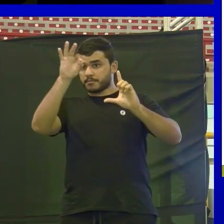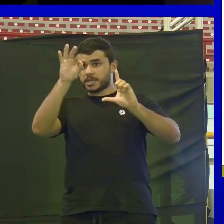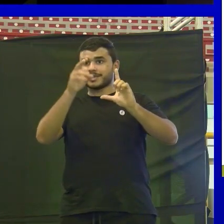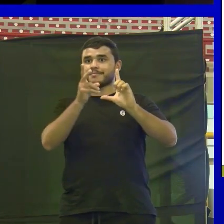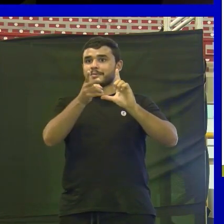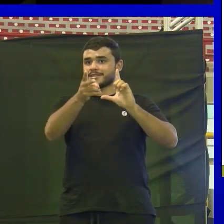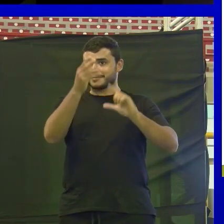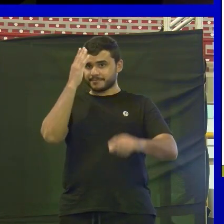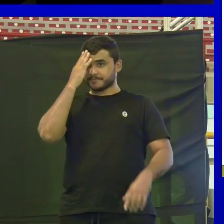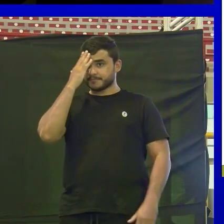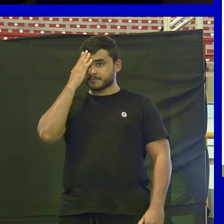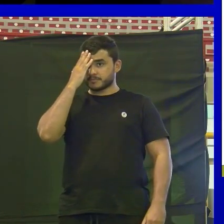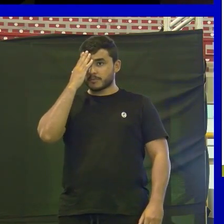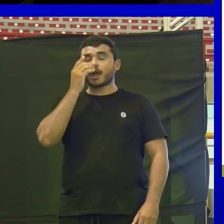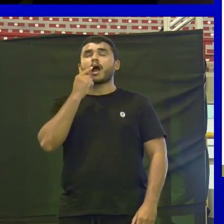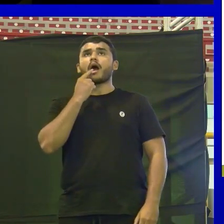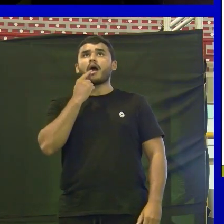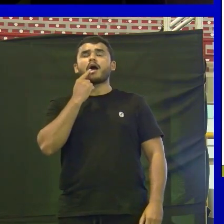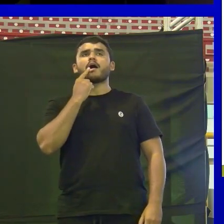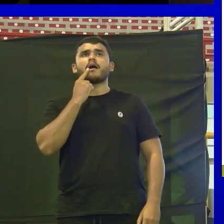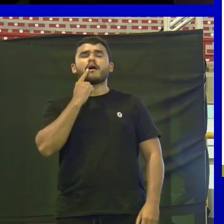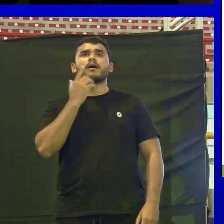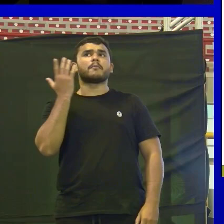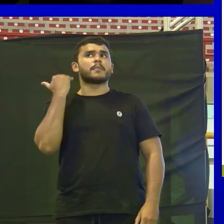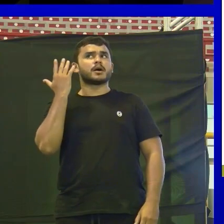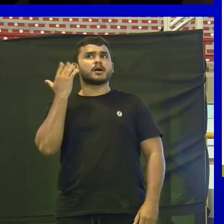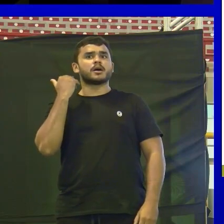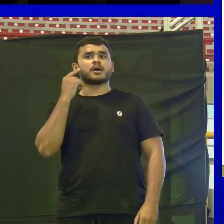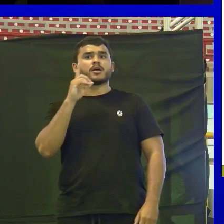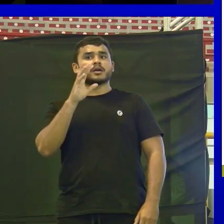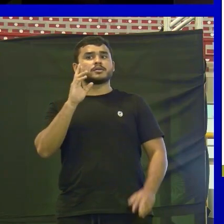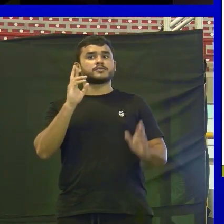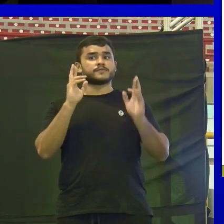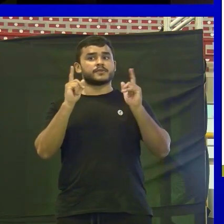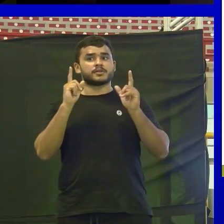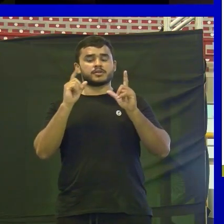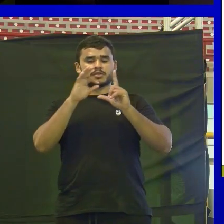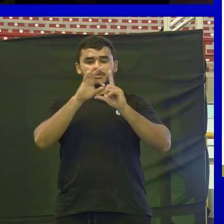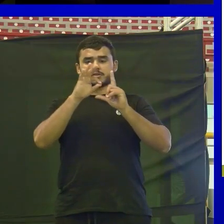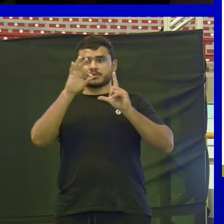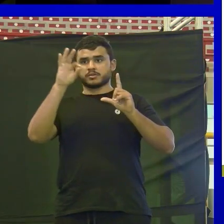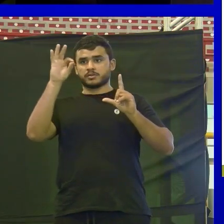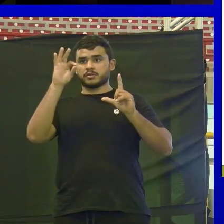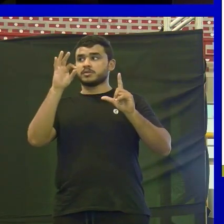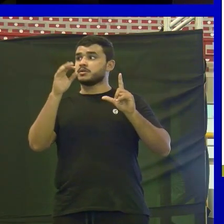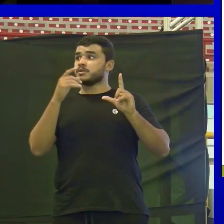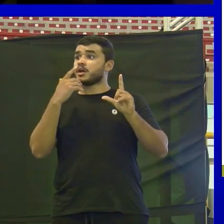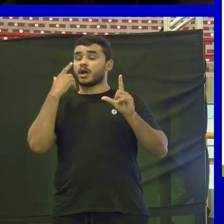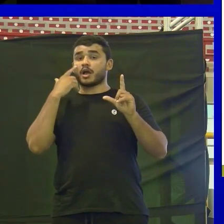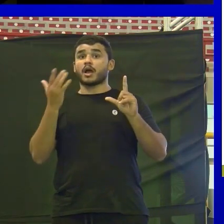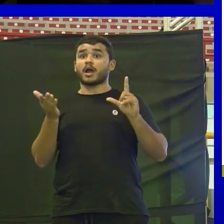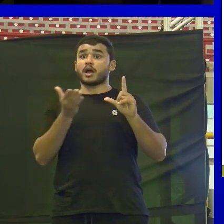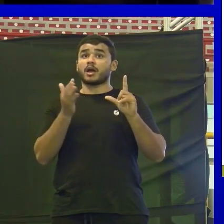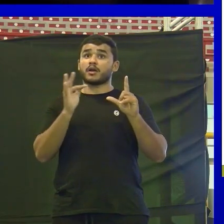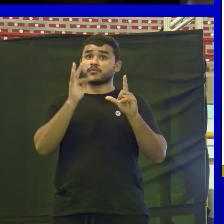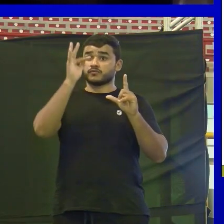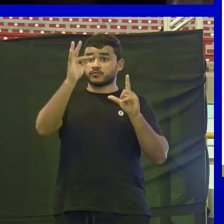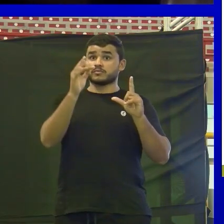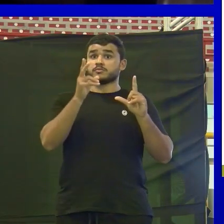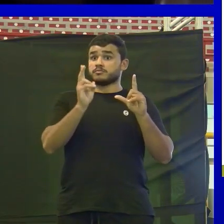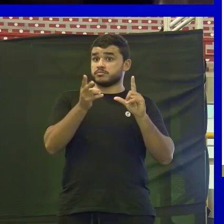está dizendo para mim que antes a taxa de crescimento era uma reta e no